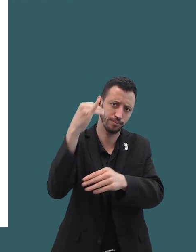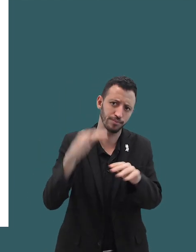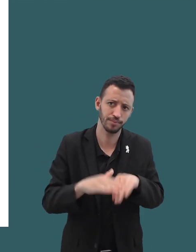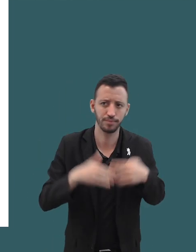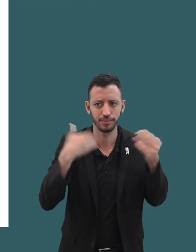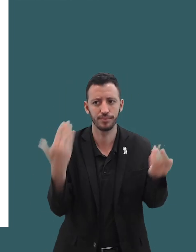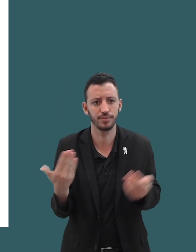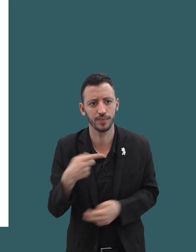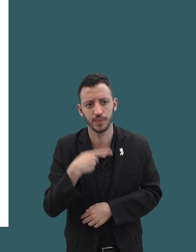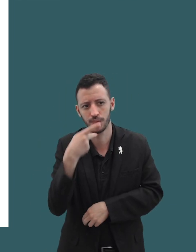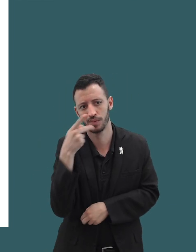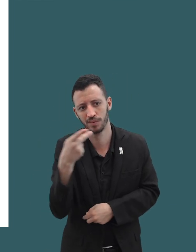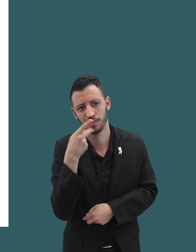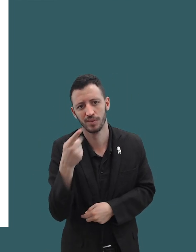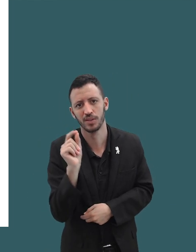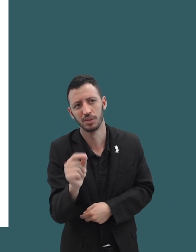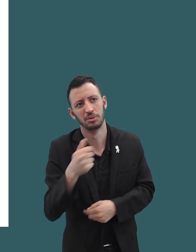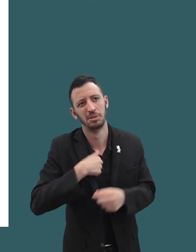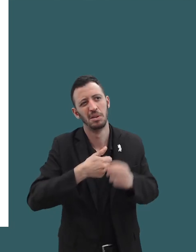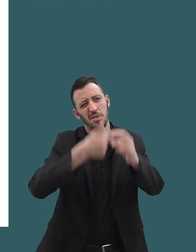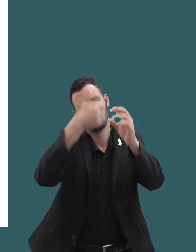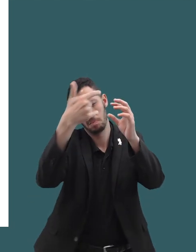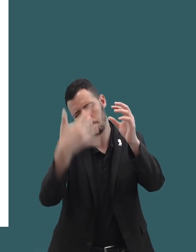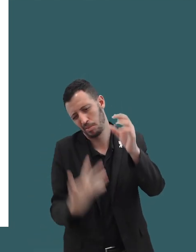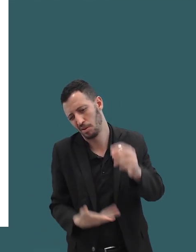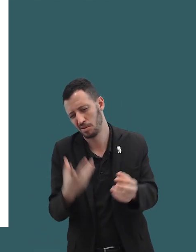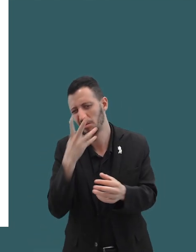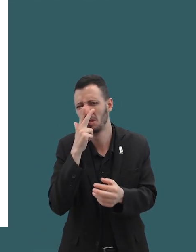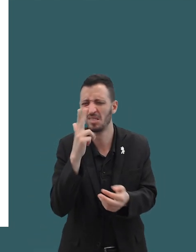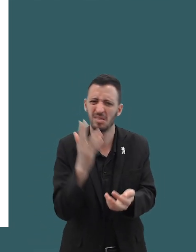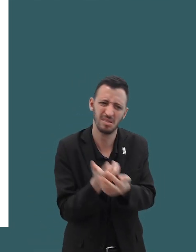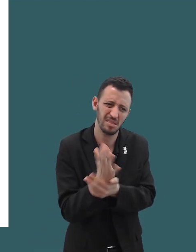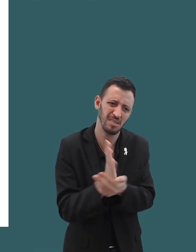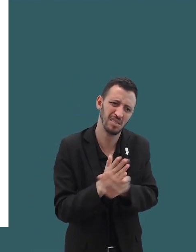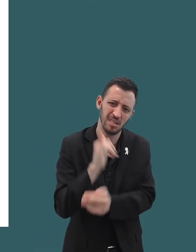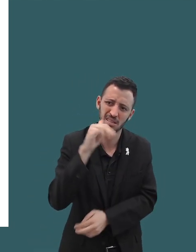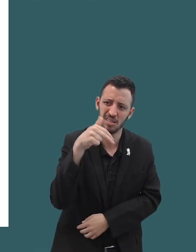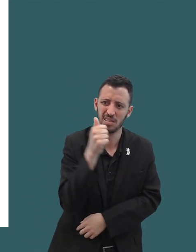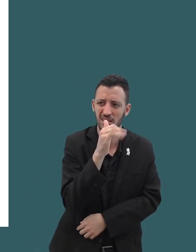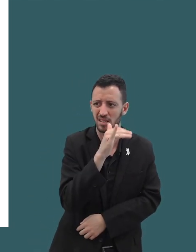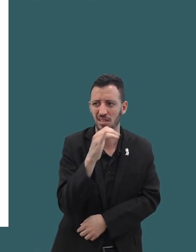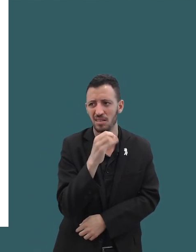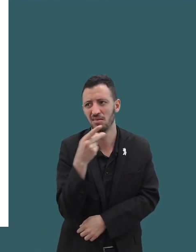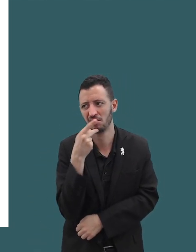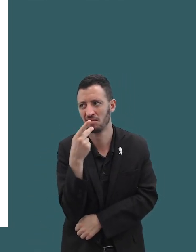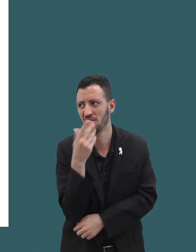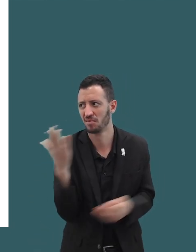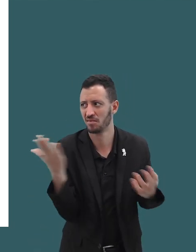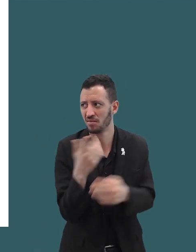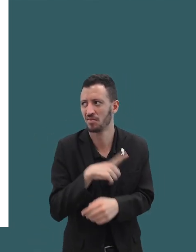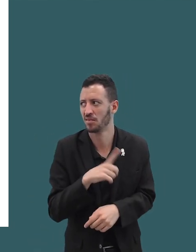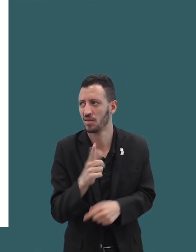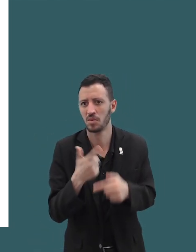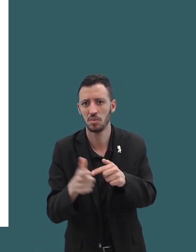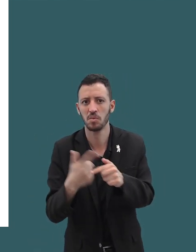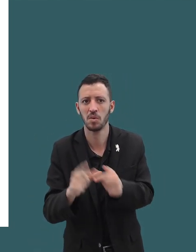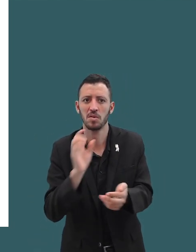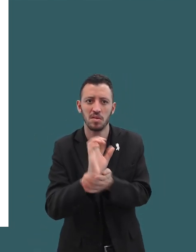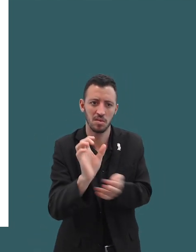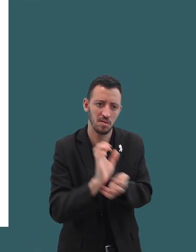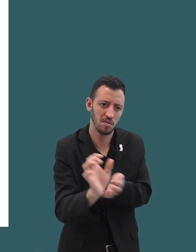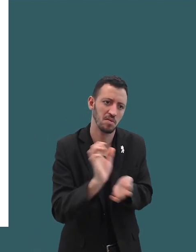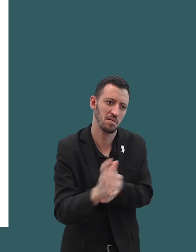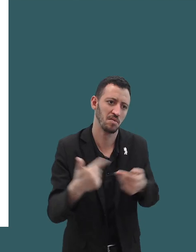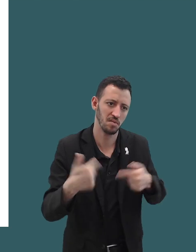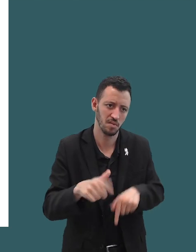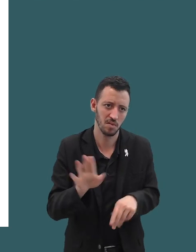Então, eu não vou também ler isso tudo, porque eu acho chato, já falou o Inácio, né? Já falou que nós temos um problema de recursos, de